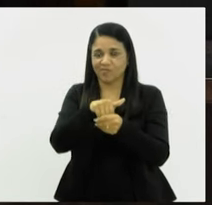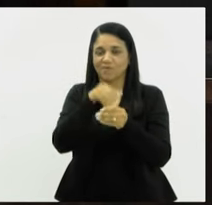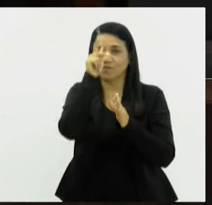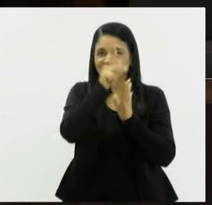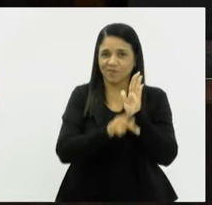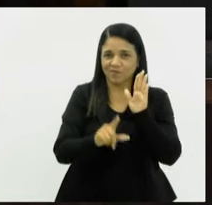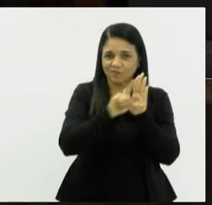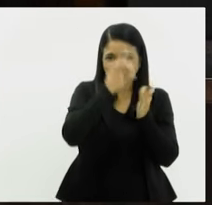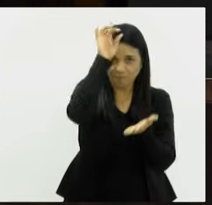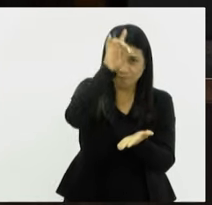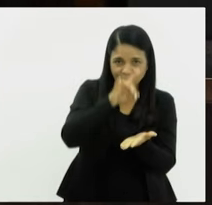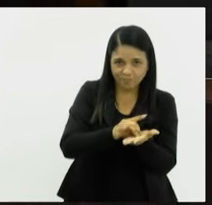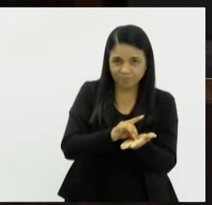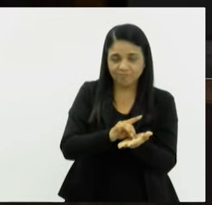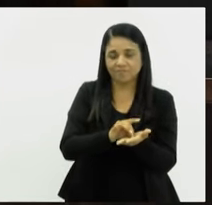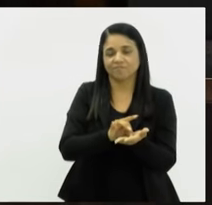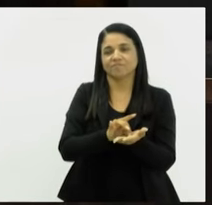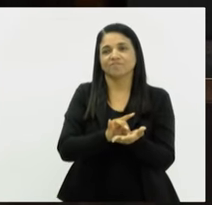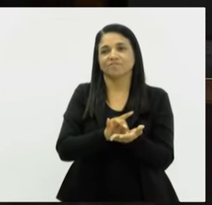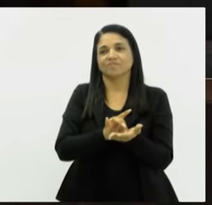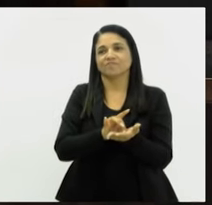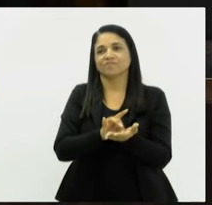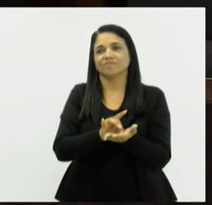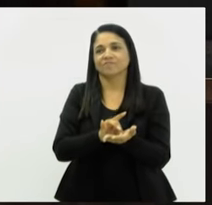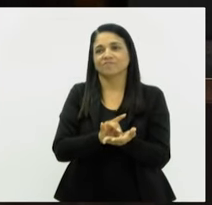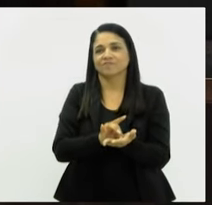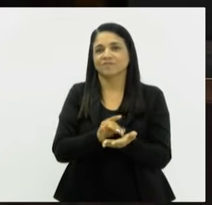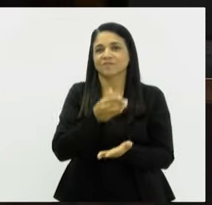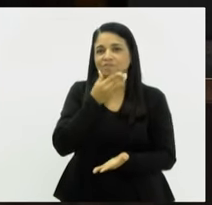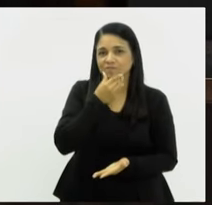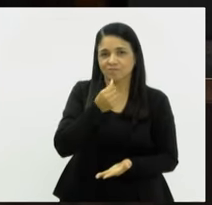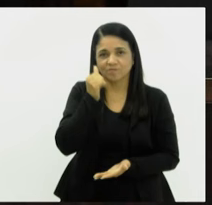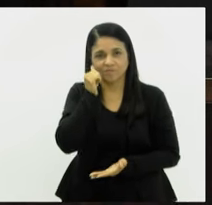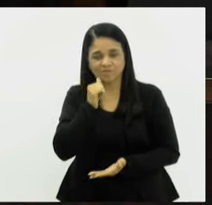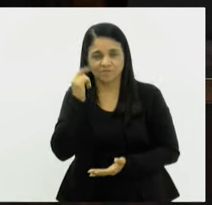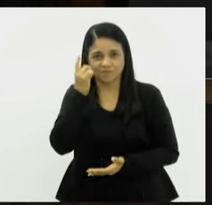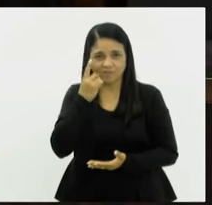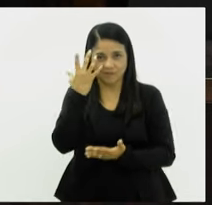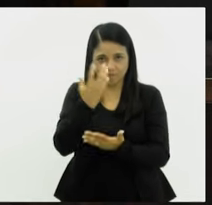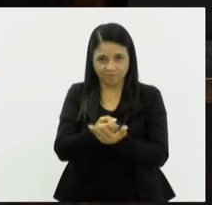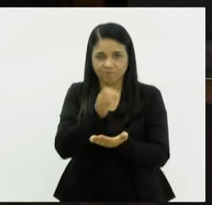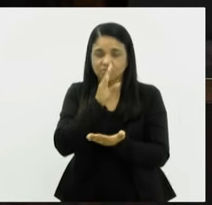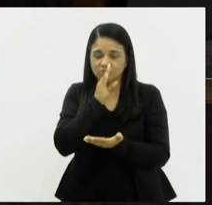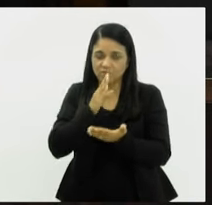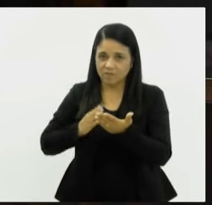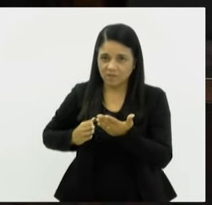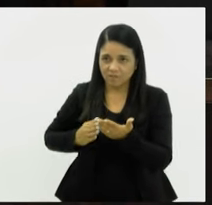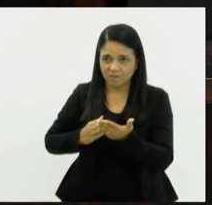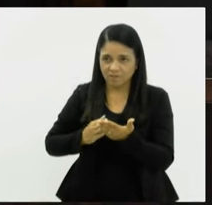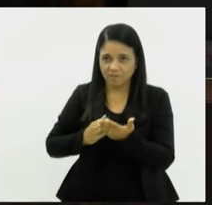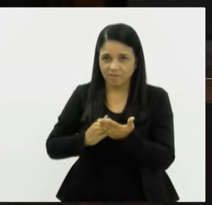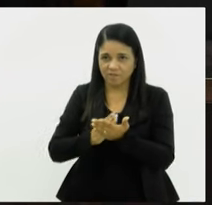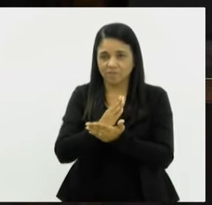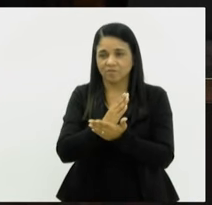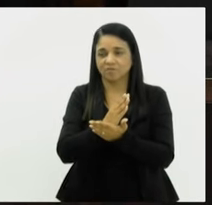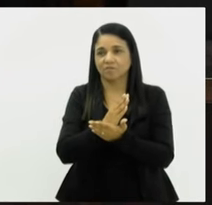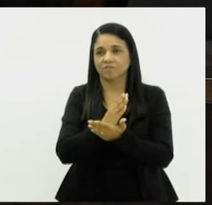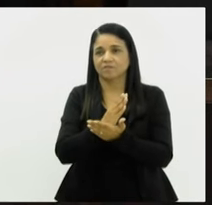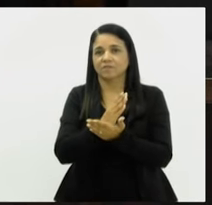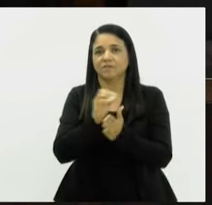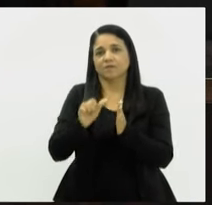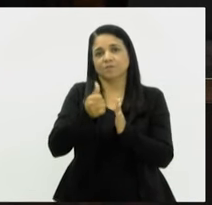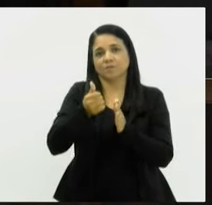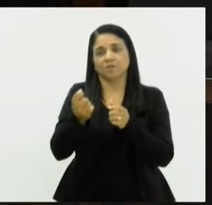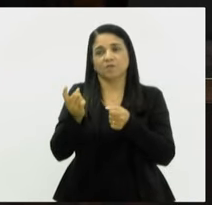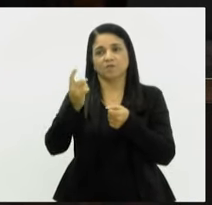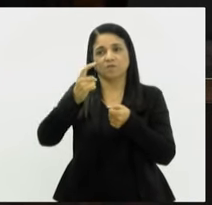projeto original do deputado. Os senhores e as senhoras que aprovam, permaneçam como estão. Aprovado em